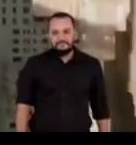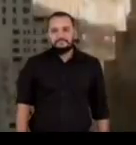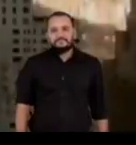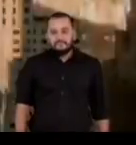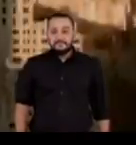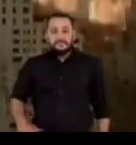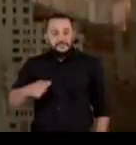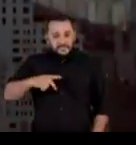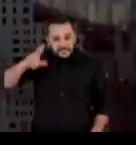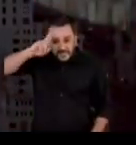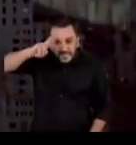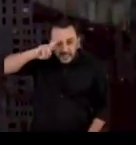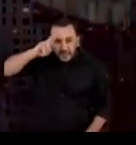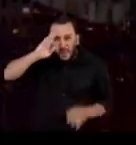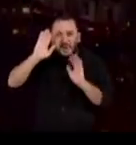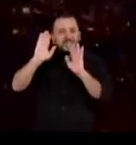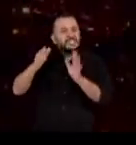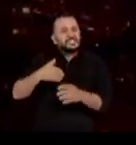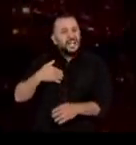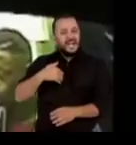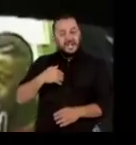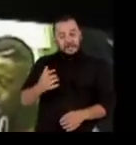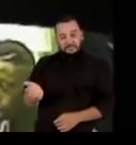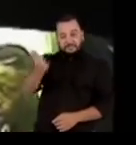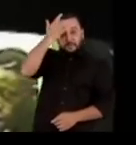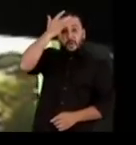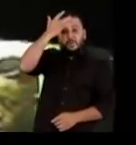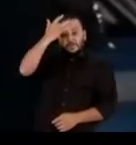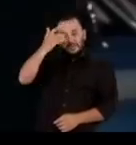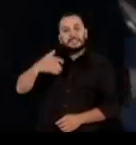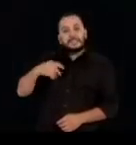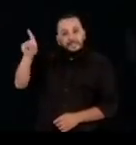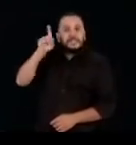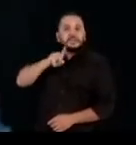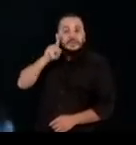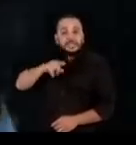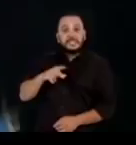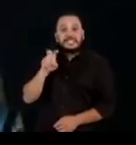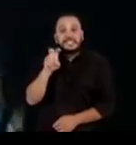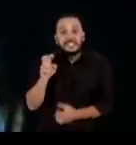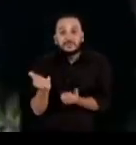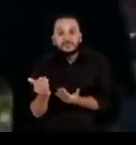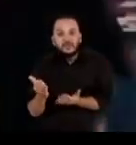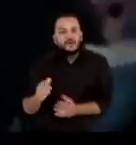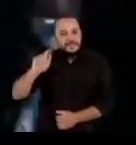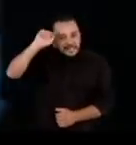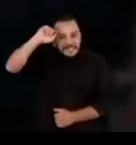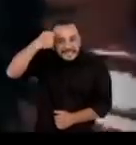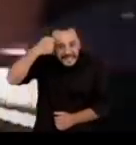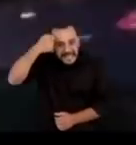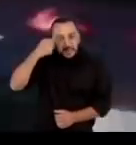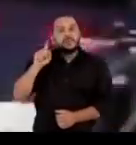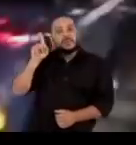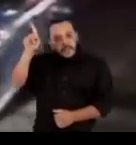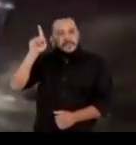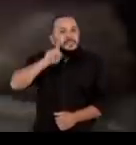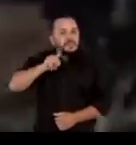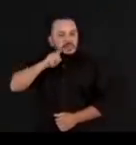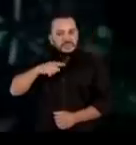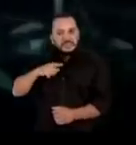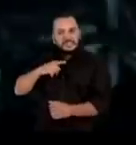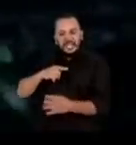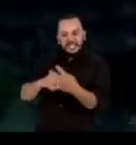Em uma das histórias mais emblemáticas dos Estados Unidos, 5 jovens negros latinos do Harlem foram